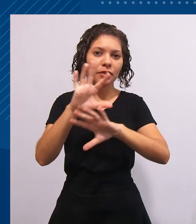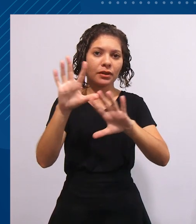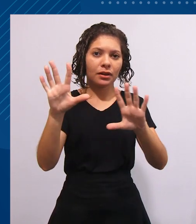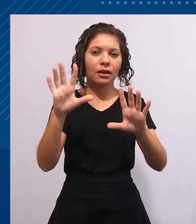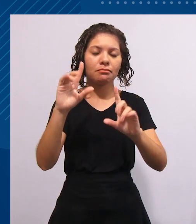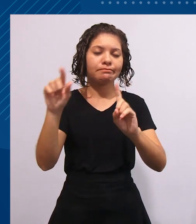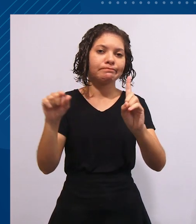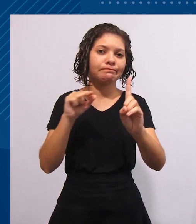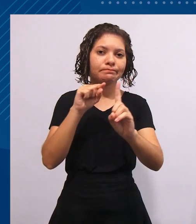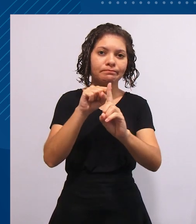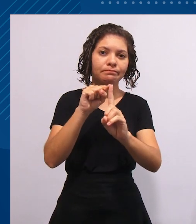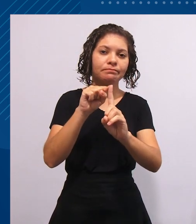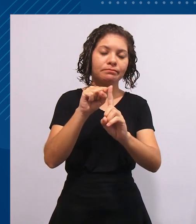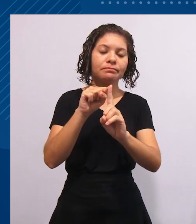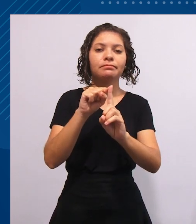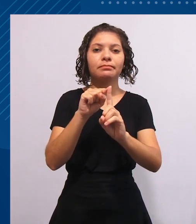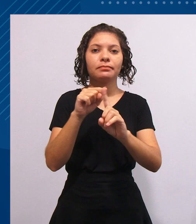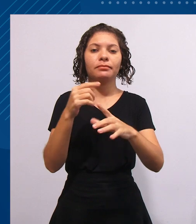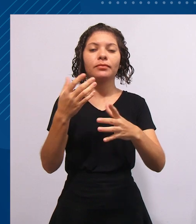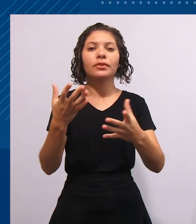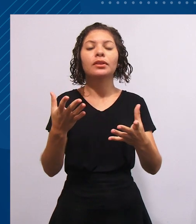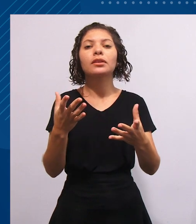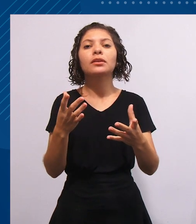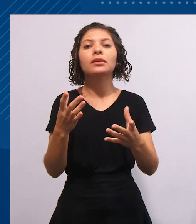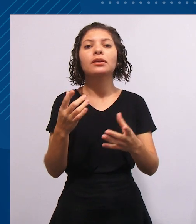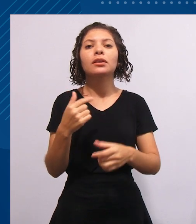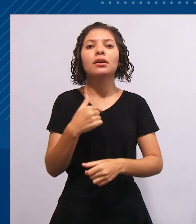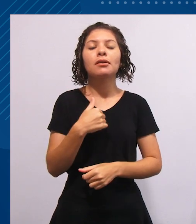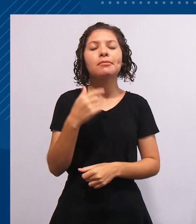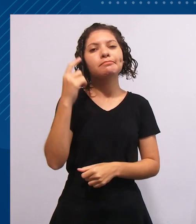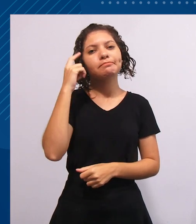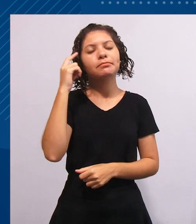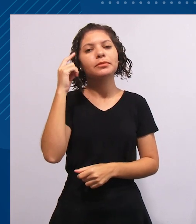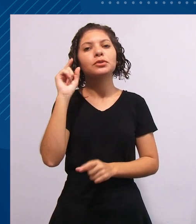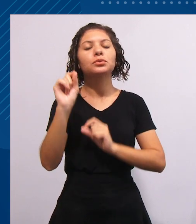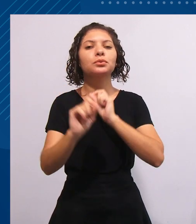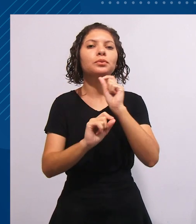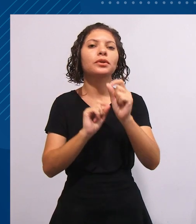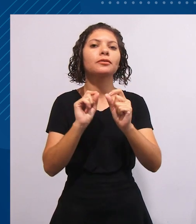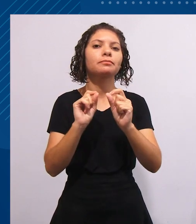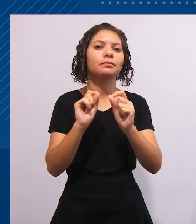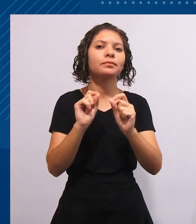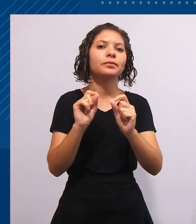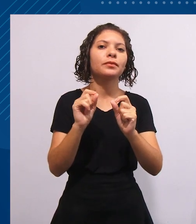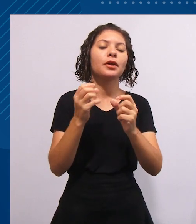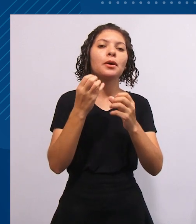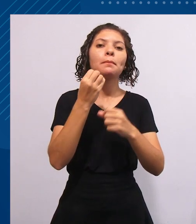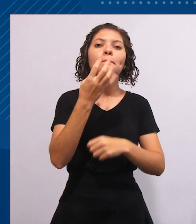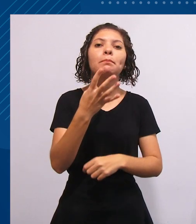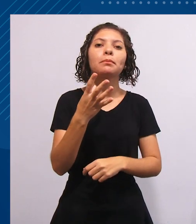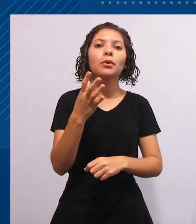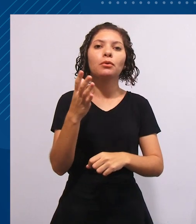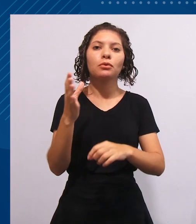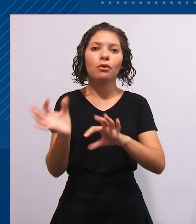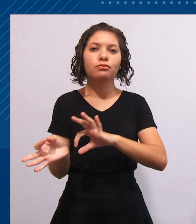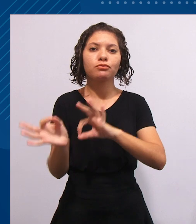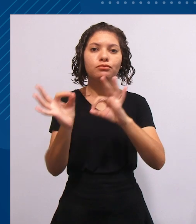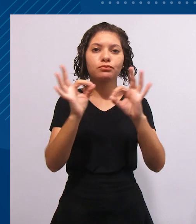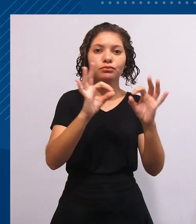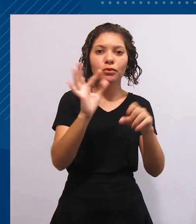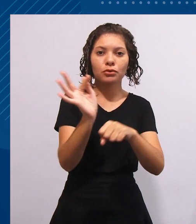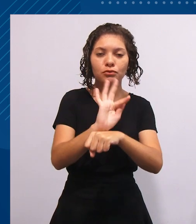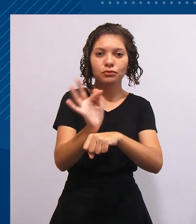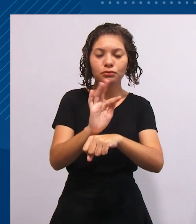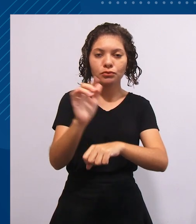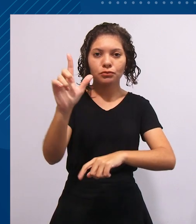aí assim um um gesto que eu acho que é muito significativo assistir outros filmes não é outros exemplos por exemplo